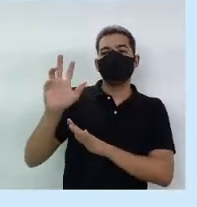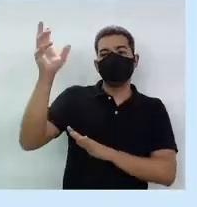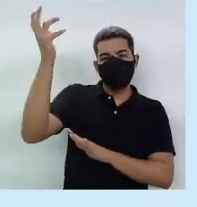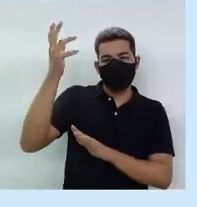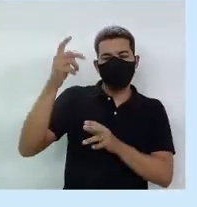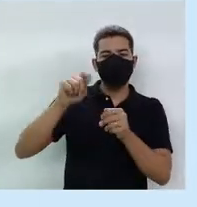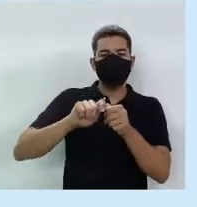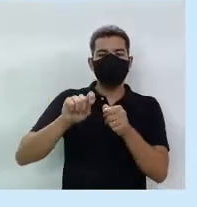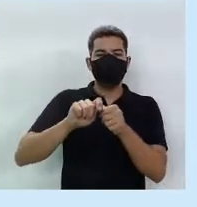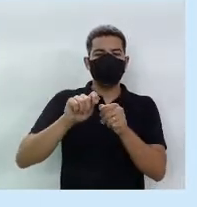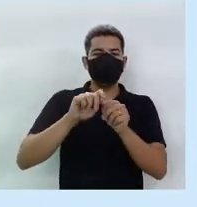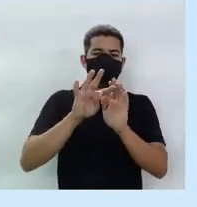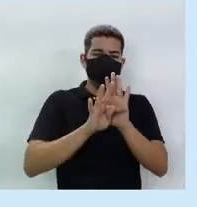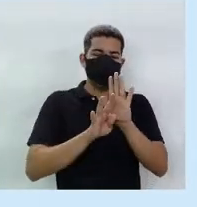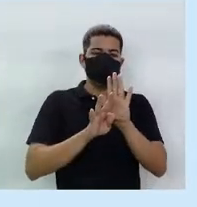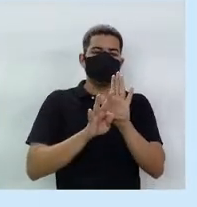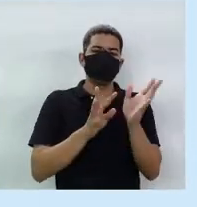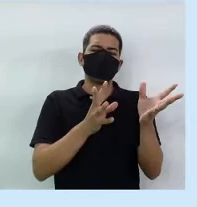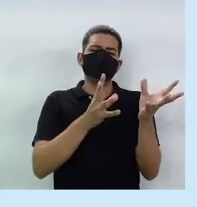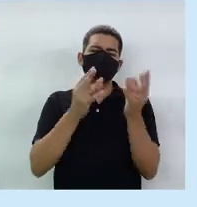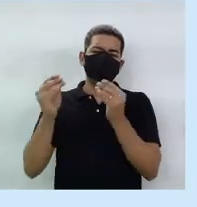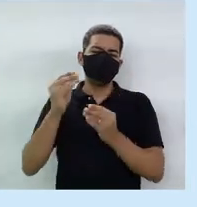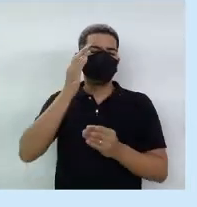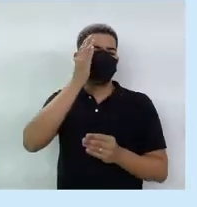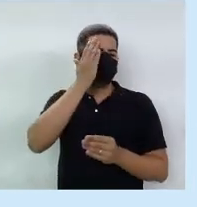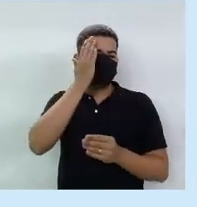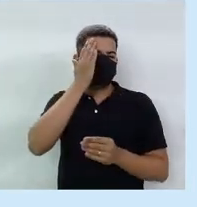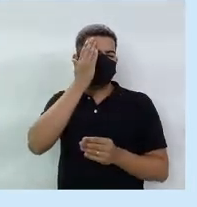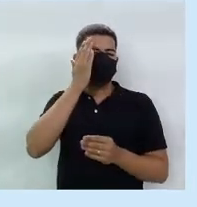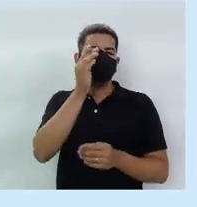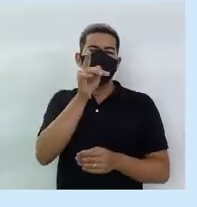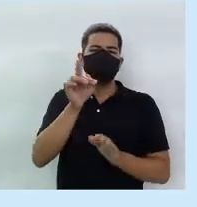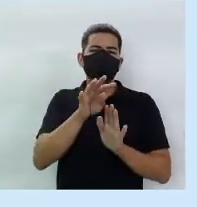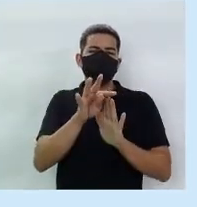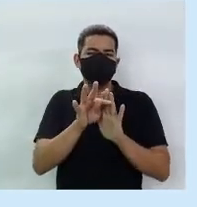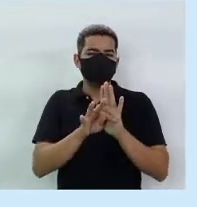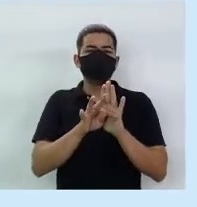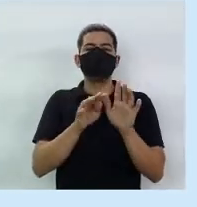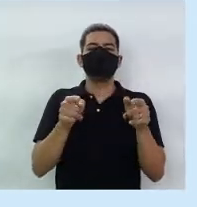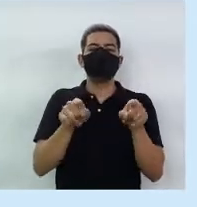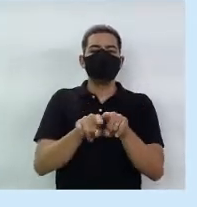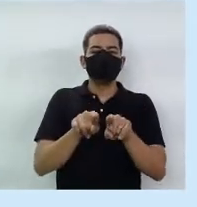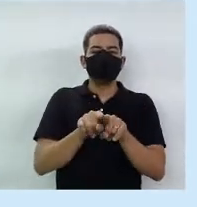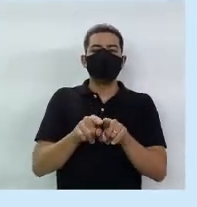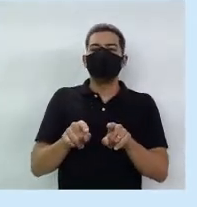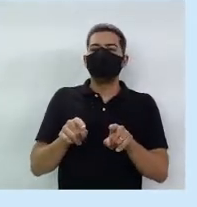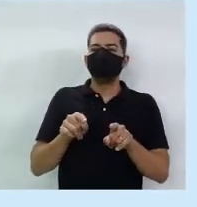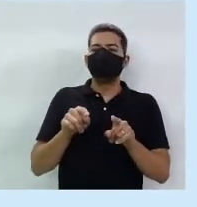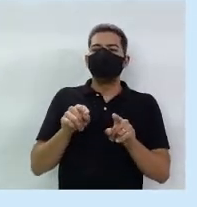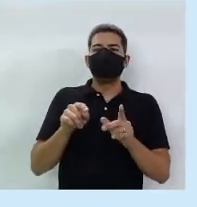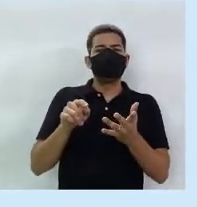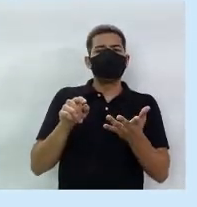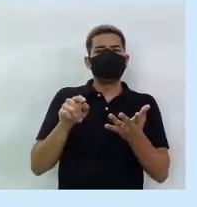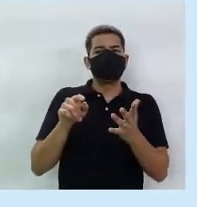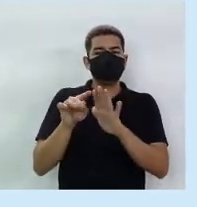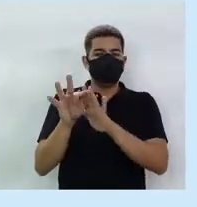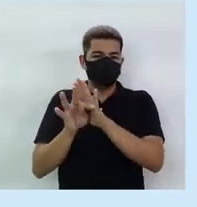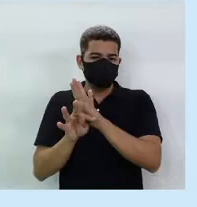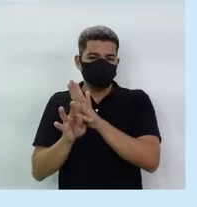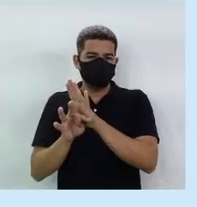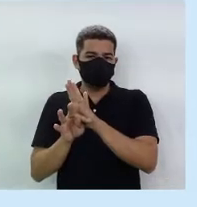do texto. Muitas vezes nós falamos o seguinte: dê o contexto, diga como foi. Então nós já temos texto e